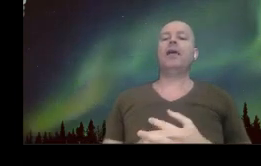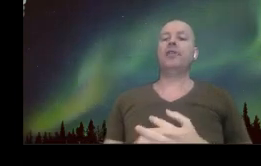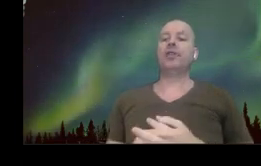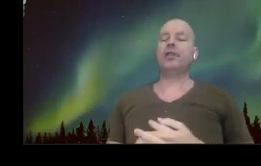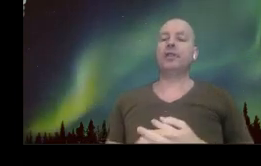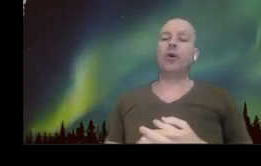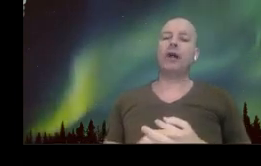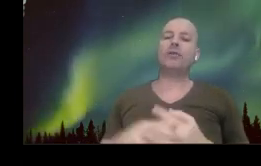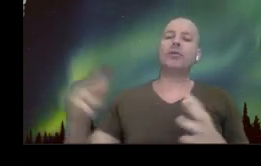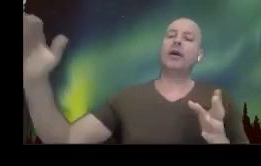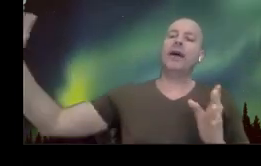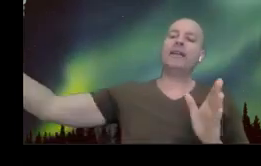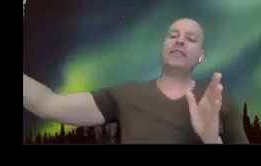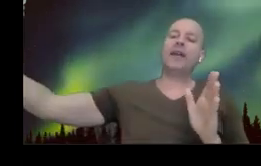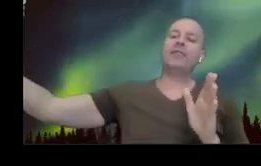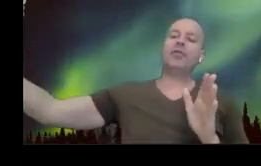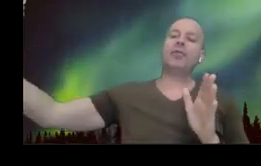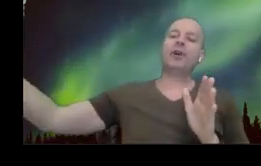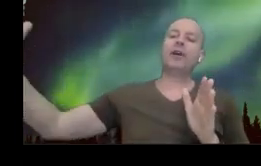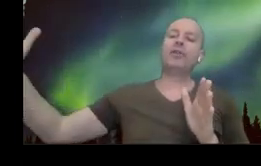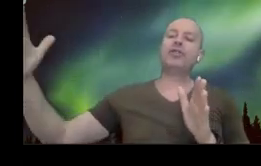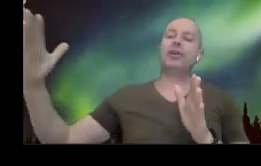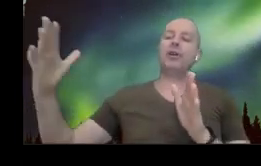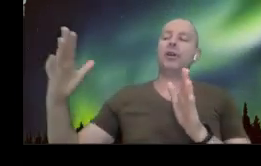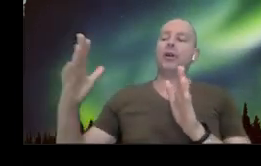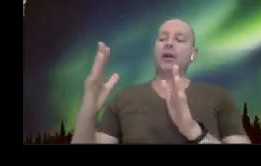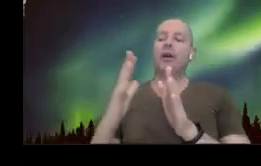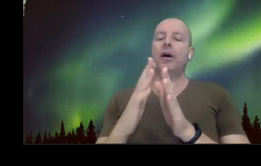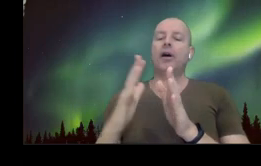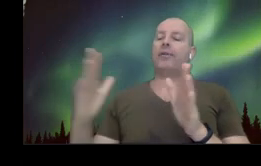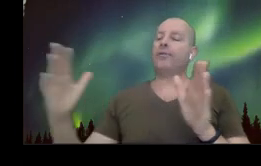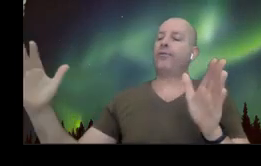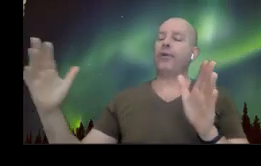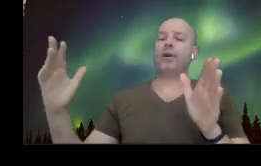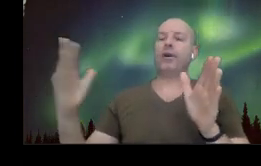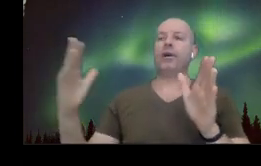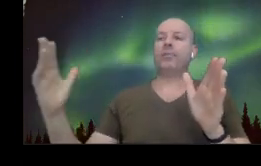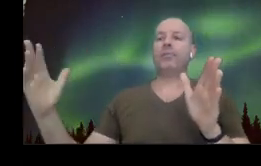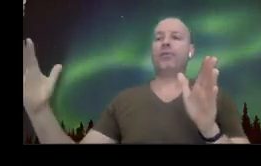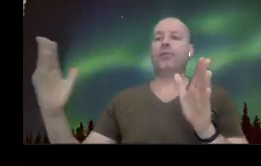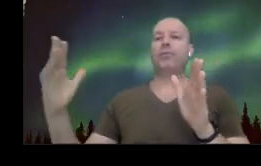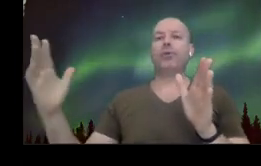a vegetação ao lado. Ela serve como um grande